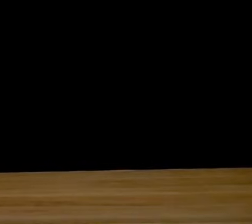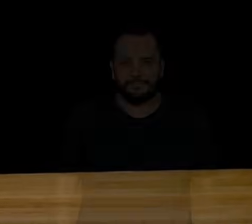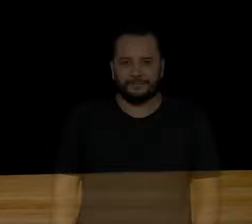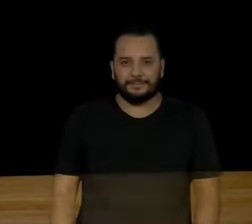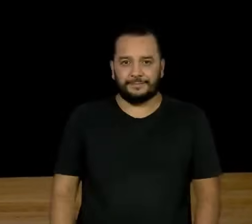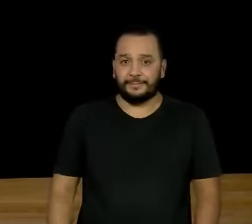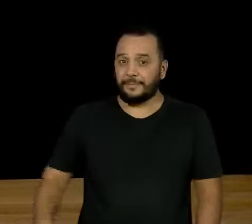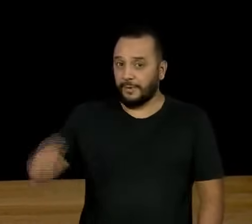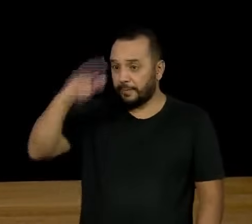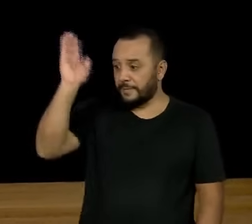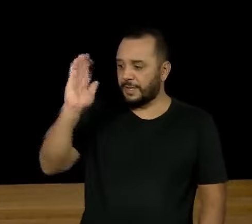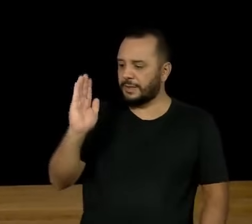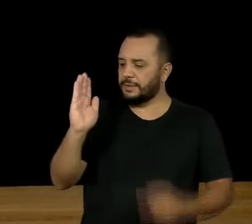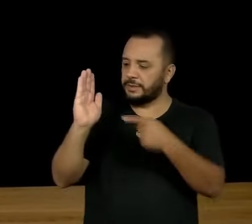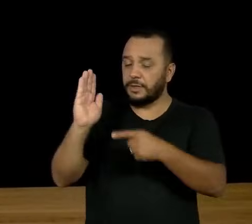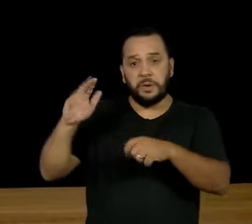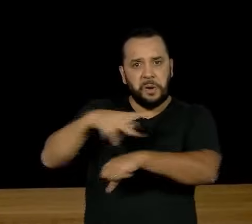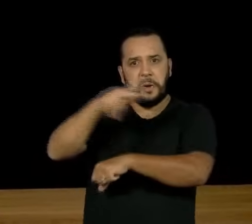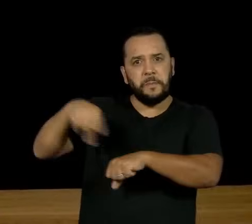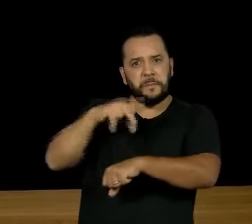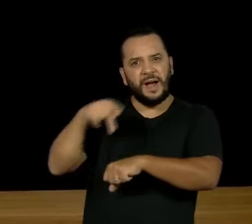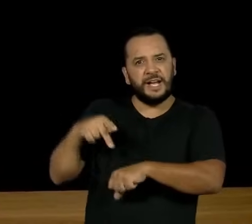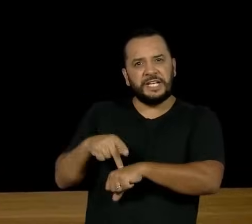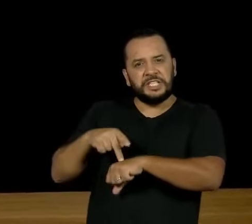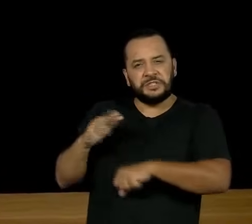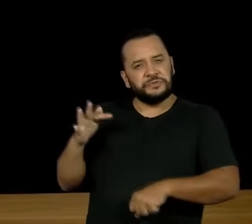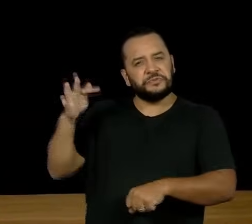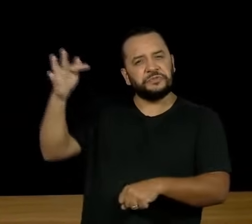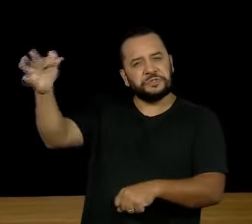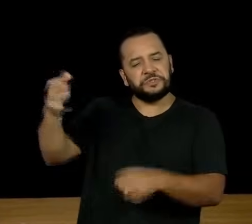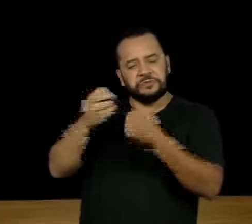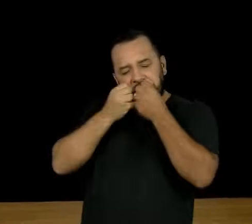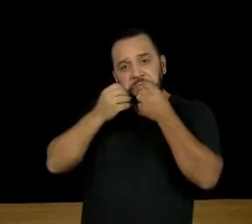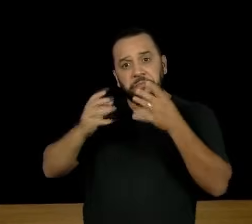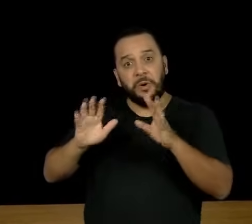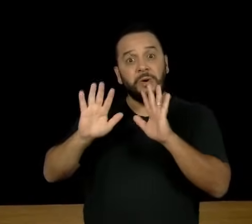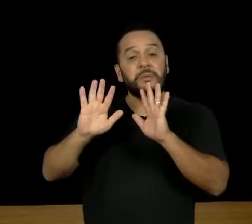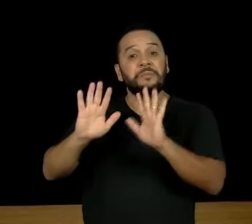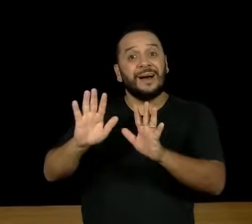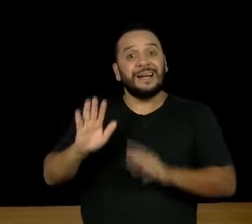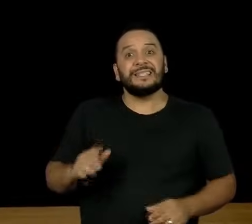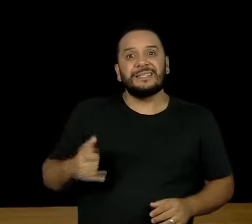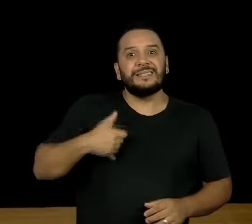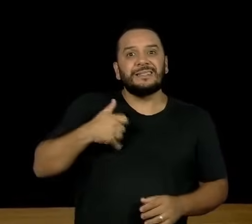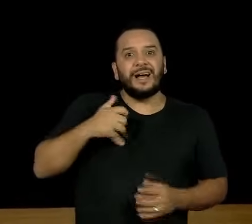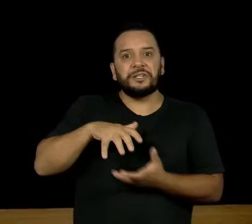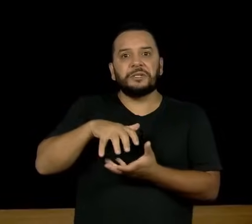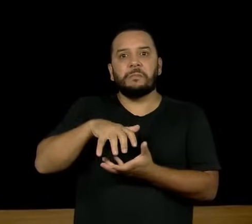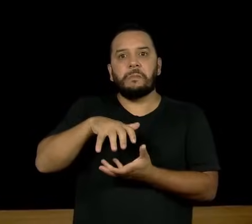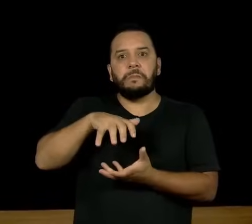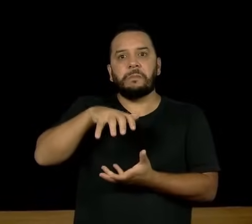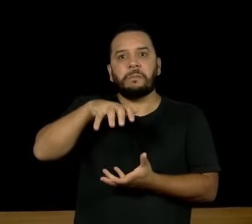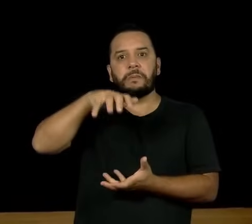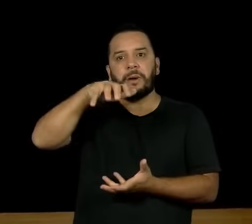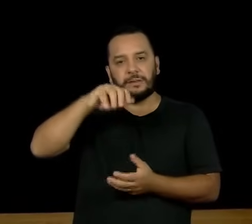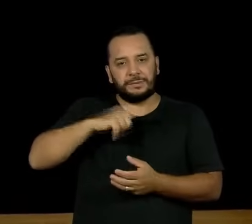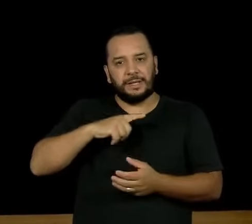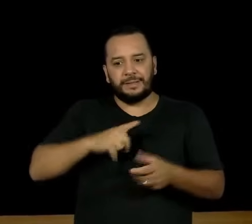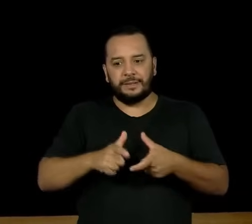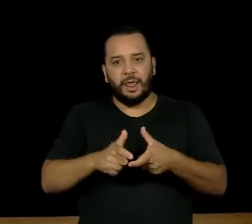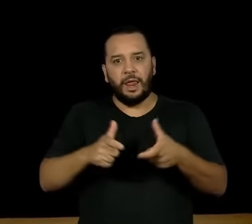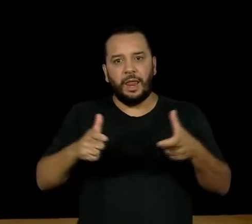O país do futuro está envelhecendo. A contagem mais recente do IBGE mostra que o número de brasileiros